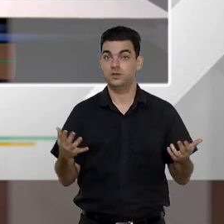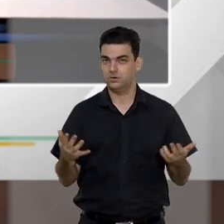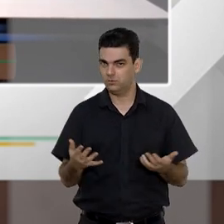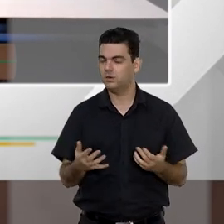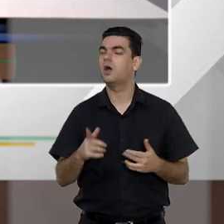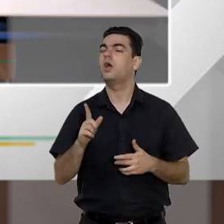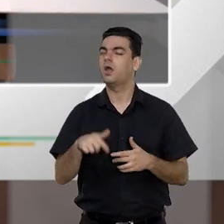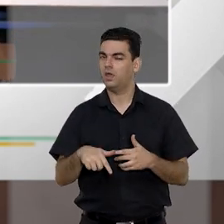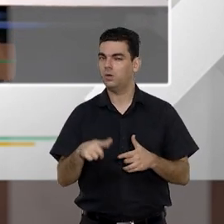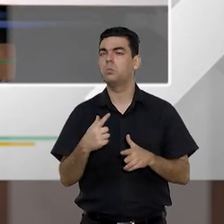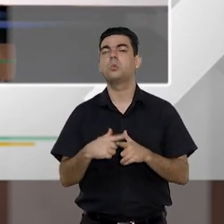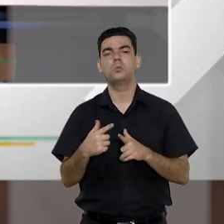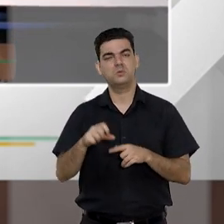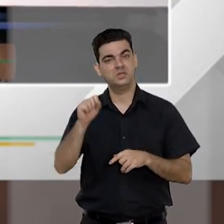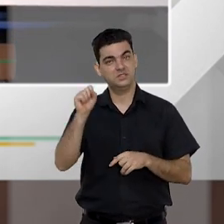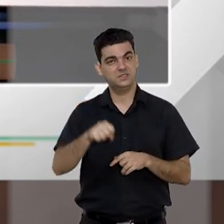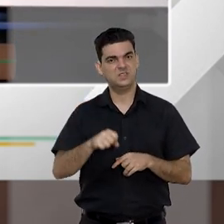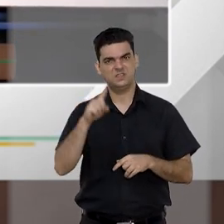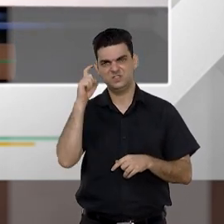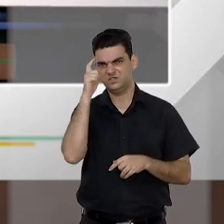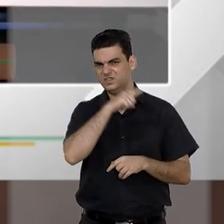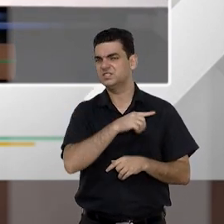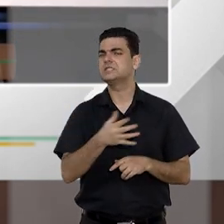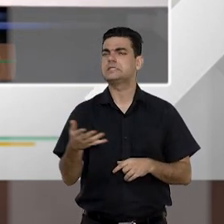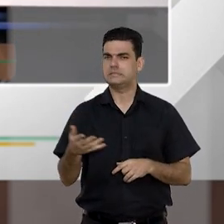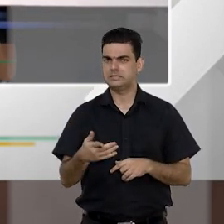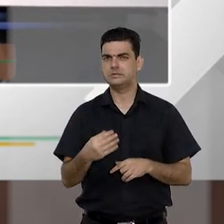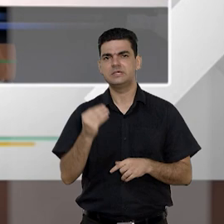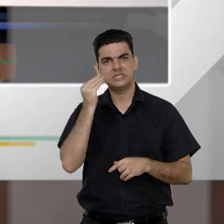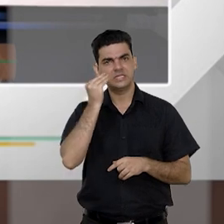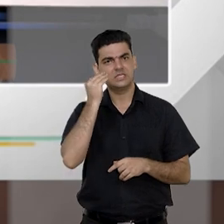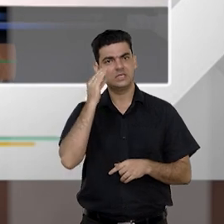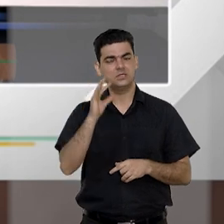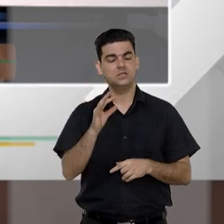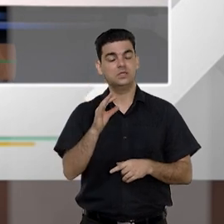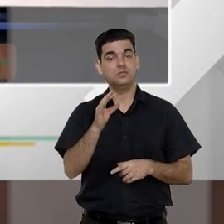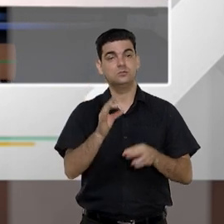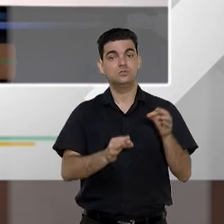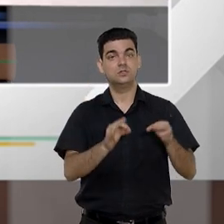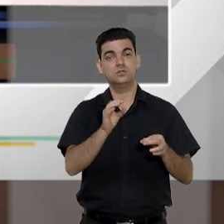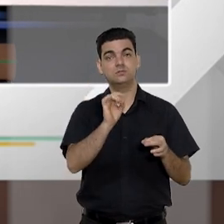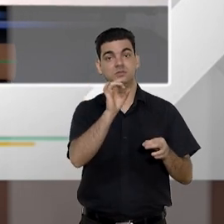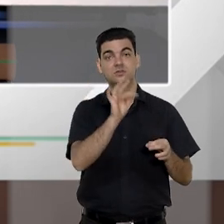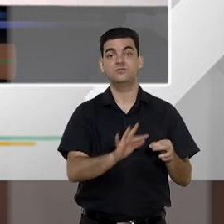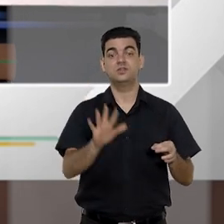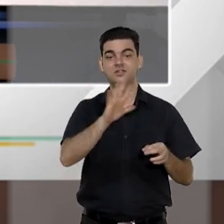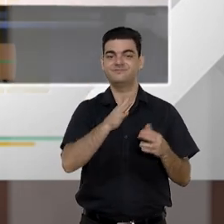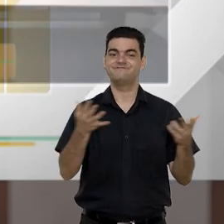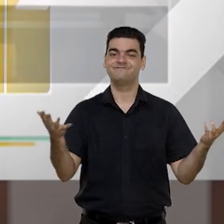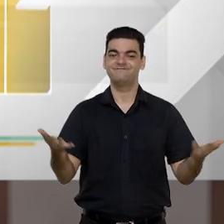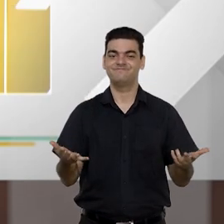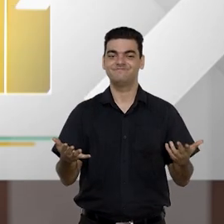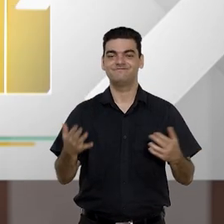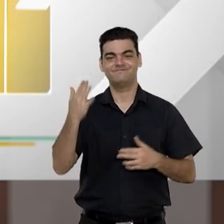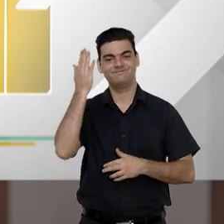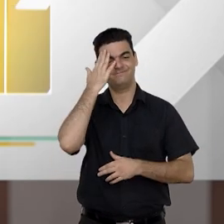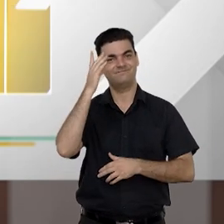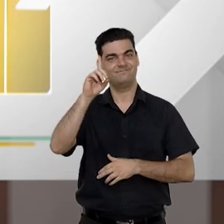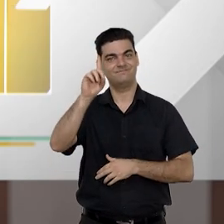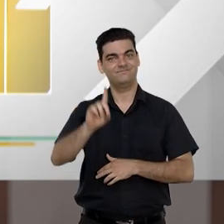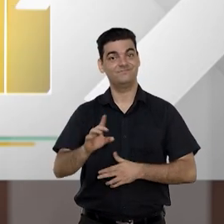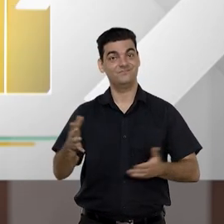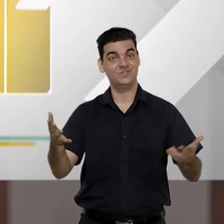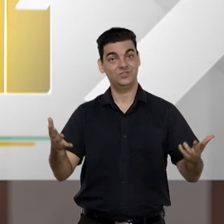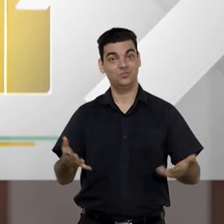que esse, hoje em dia, é um grande problema e um grande desafio a ser enfrentado nos juizados especiais federais. E é isso, pessoal.